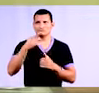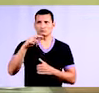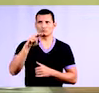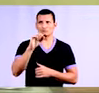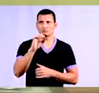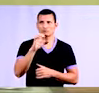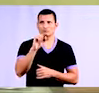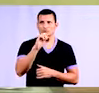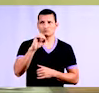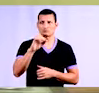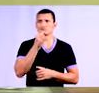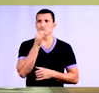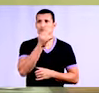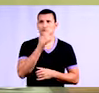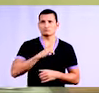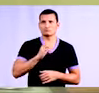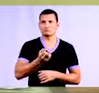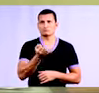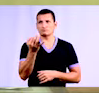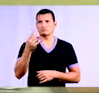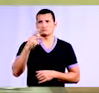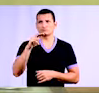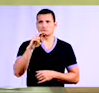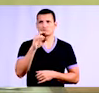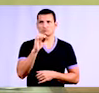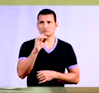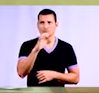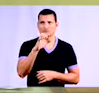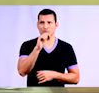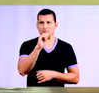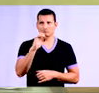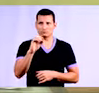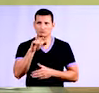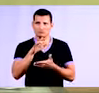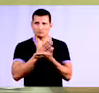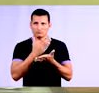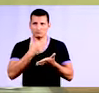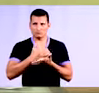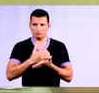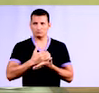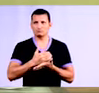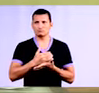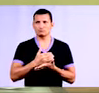vários processos? Bom, essa divisão você deve também